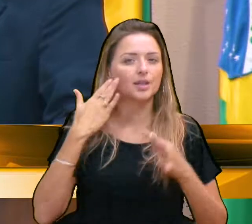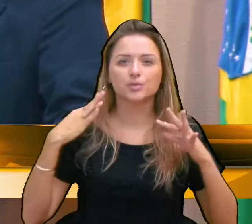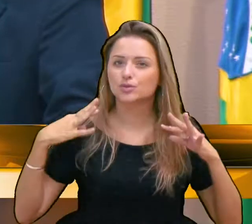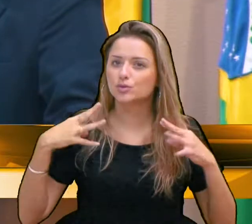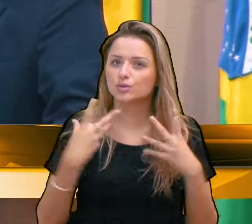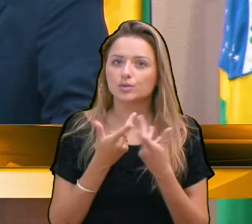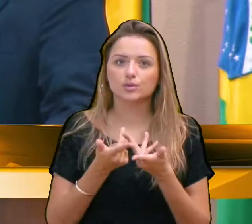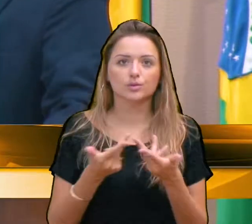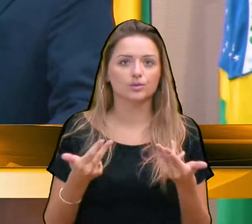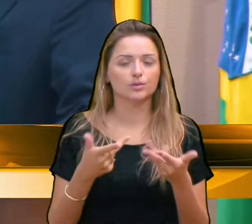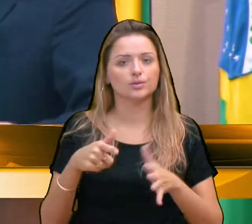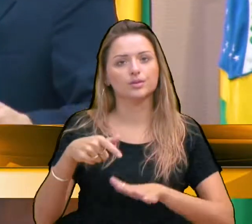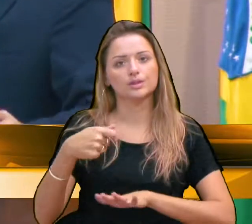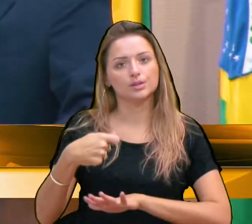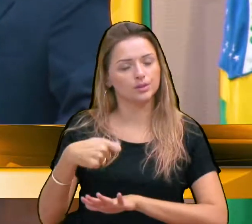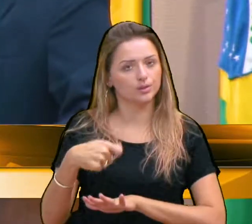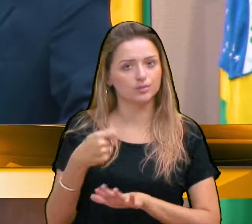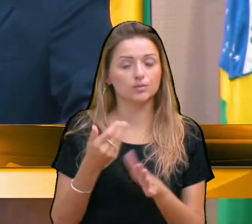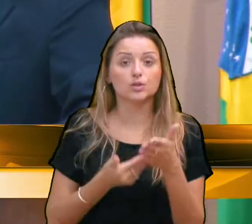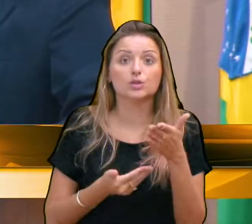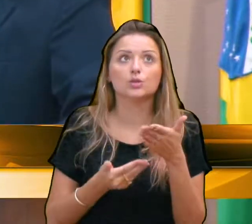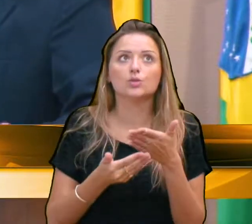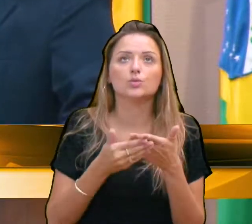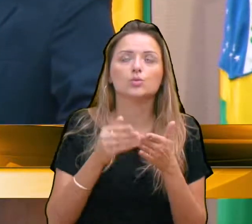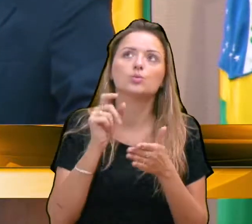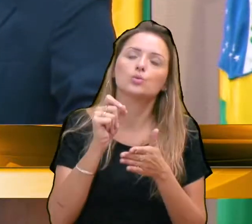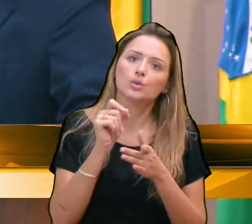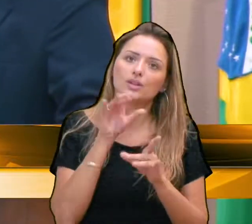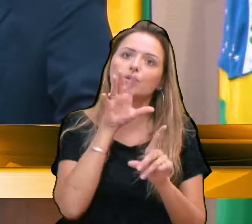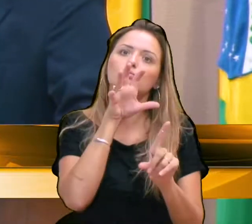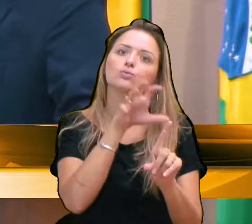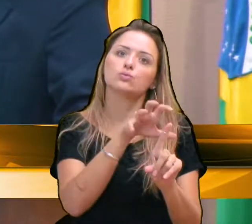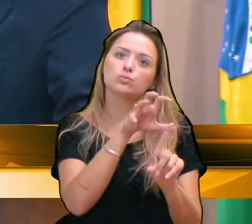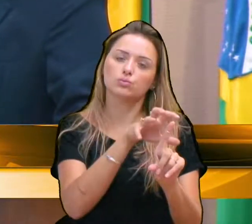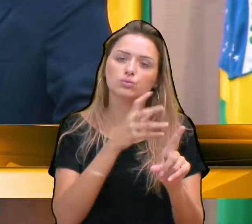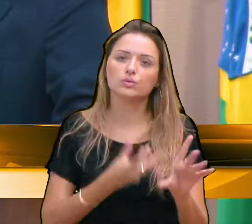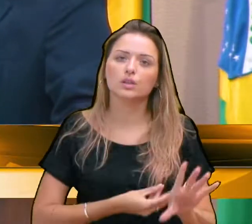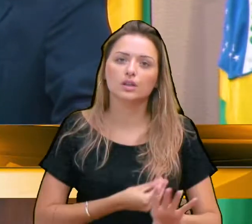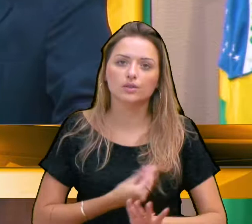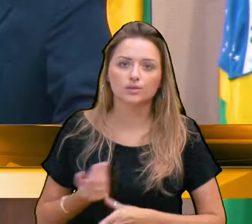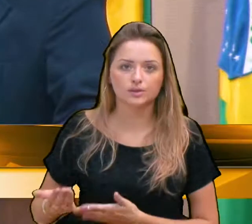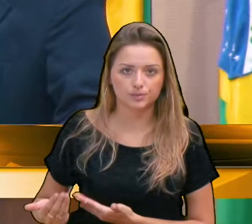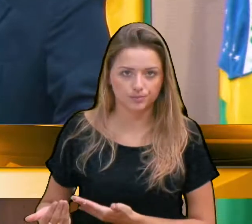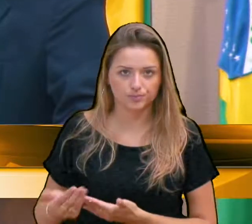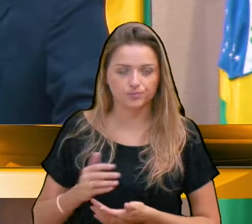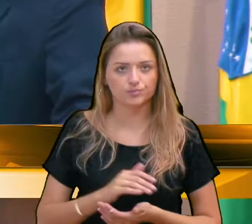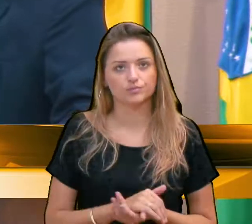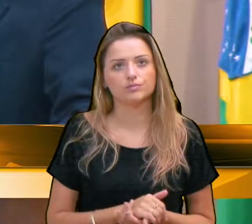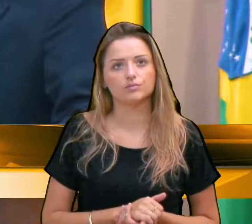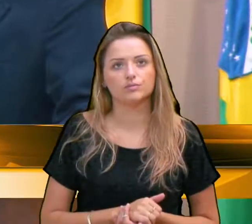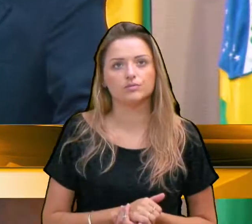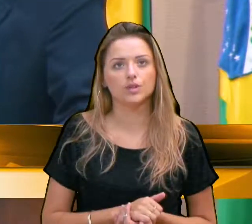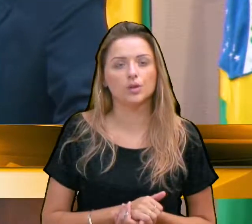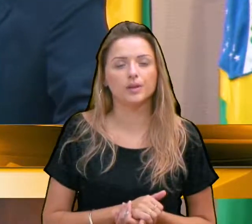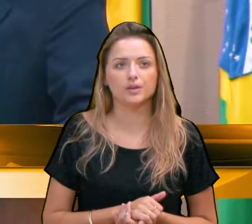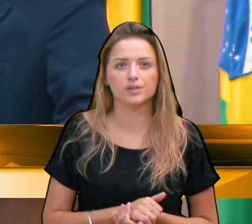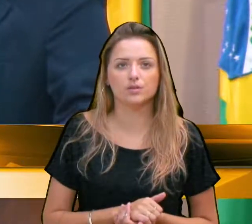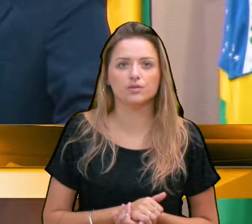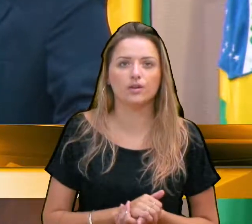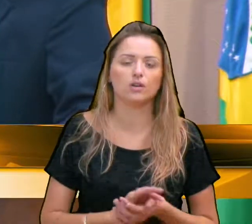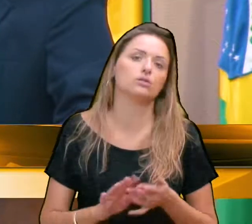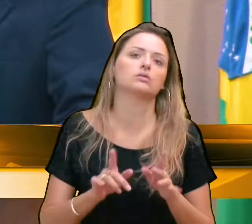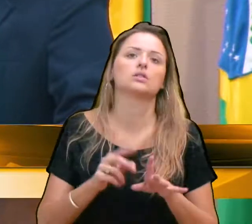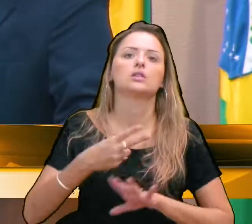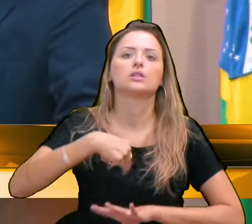carências, de tudo que interfere. Então, nos momentos nós vamos estar visitando alguns